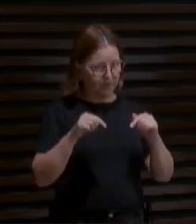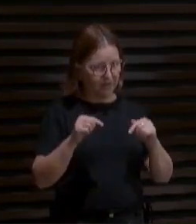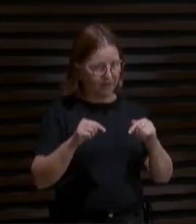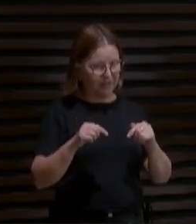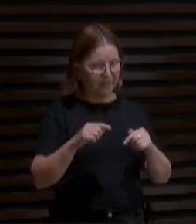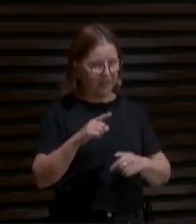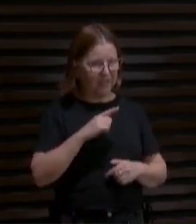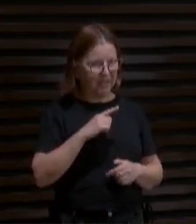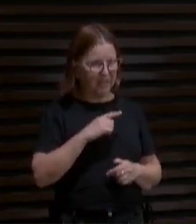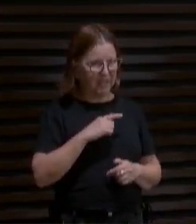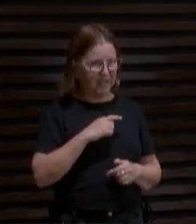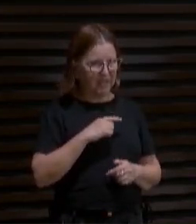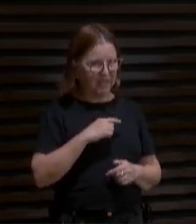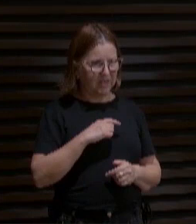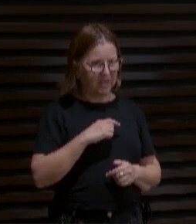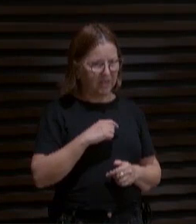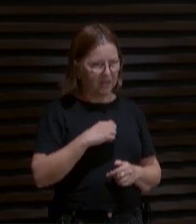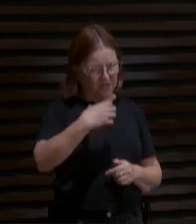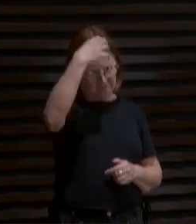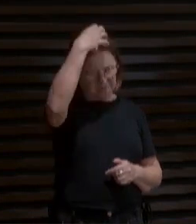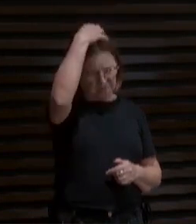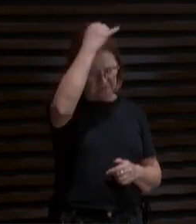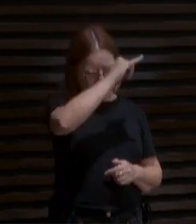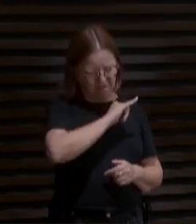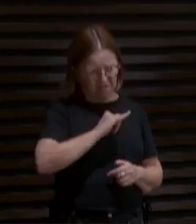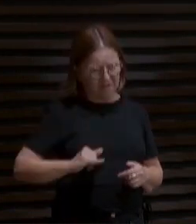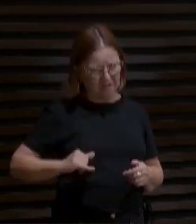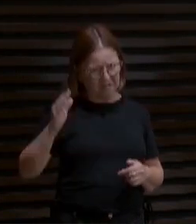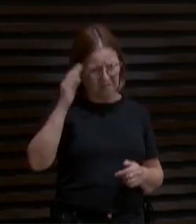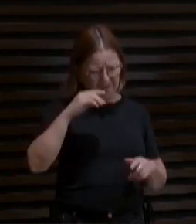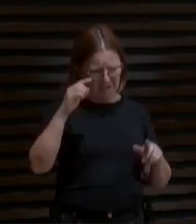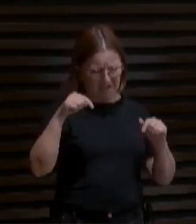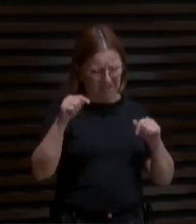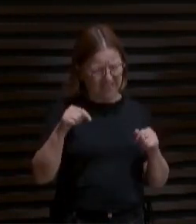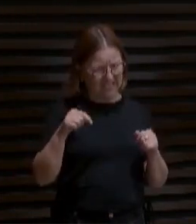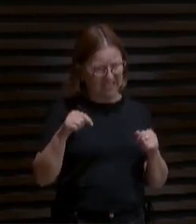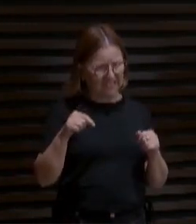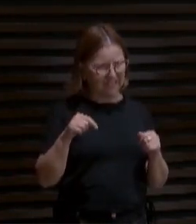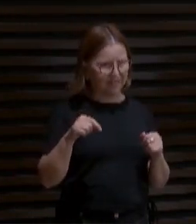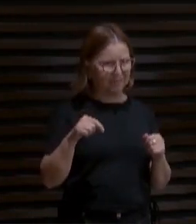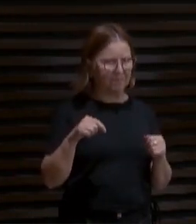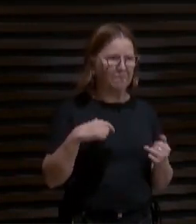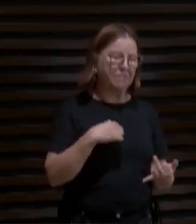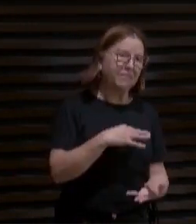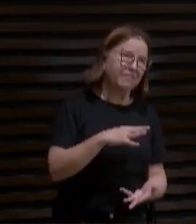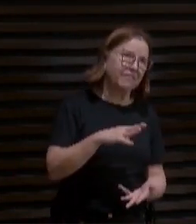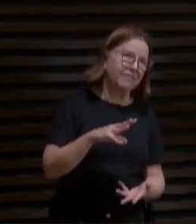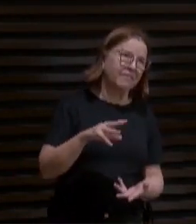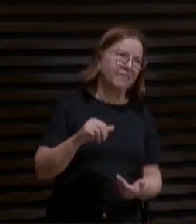e as potestades que estão gerando toda uma noção de